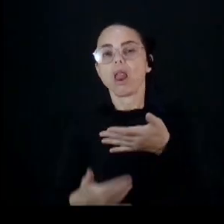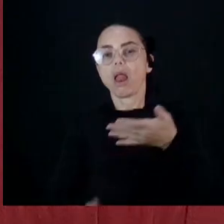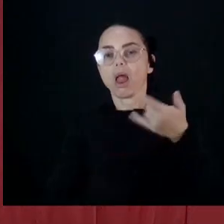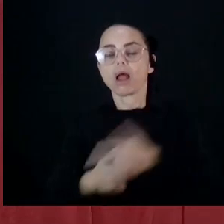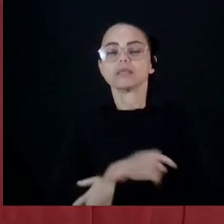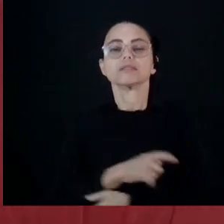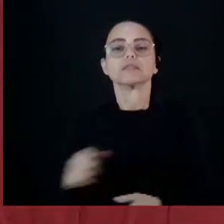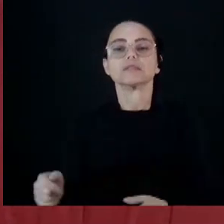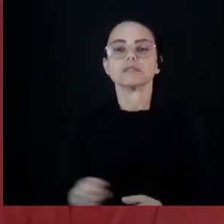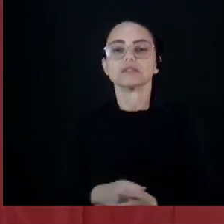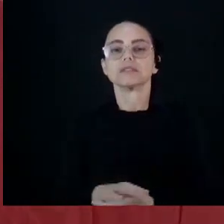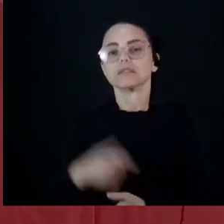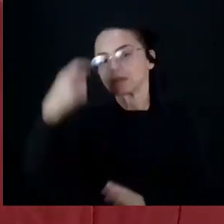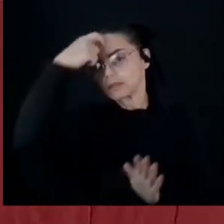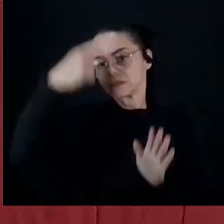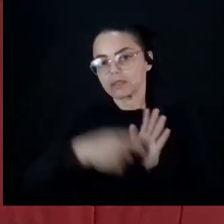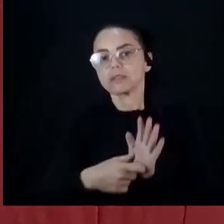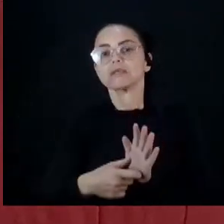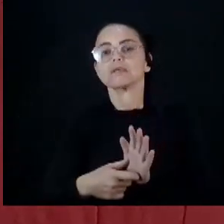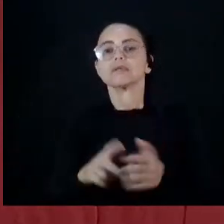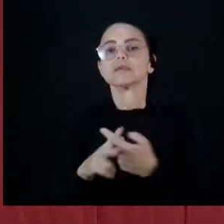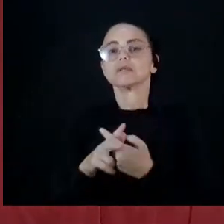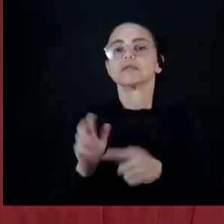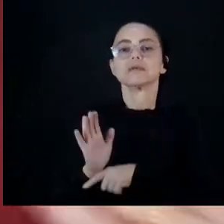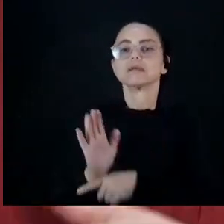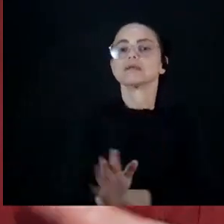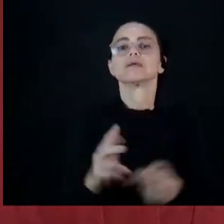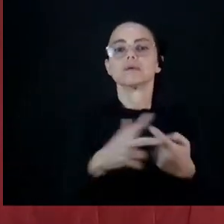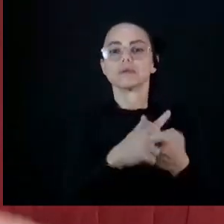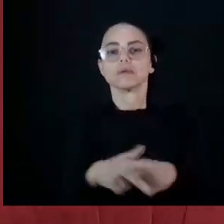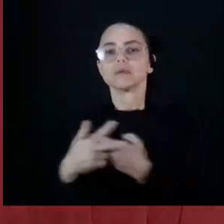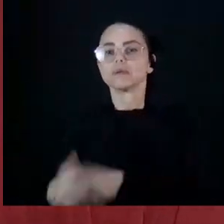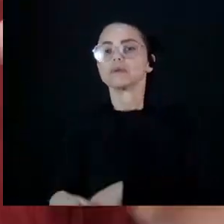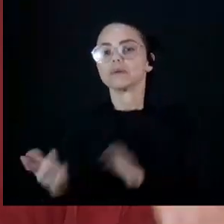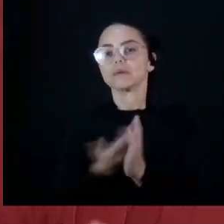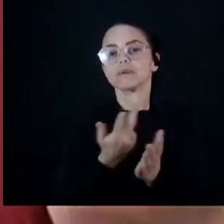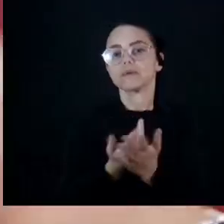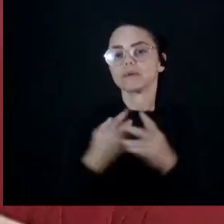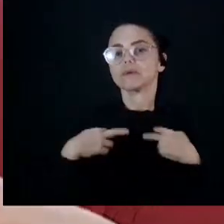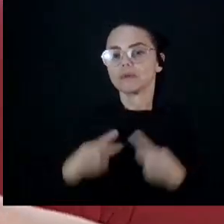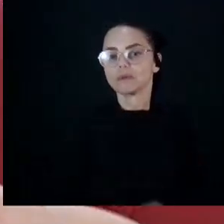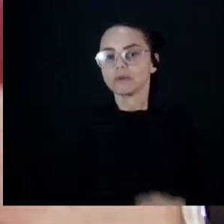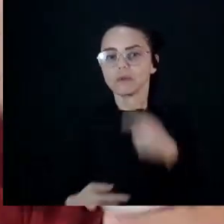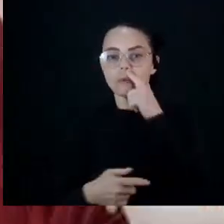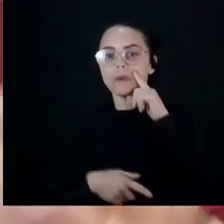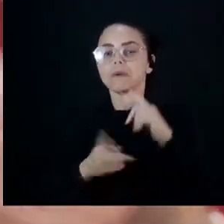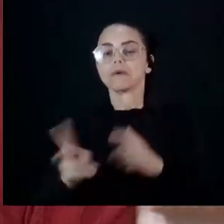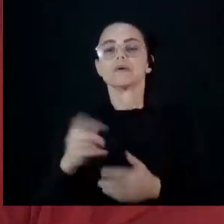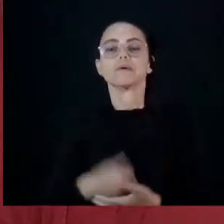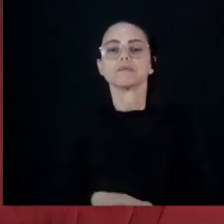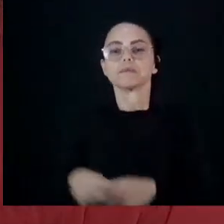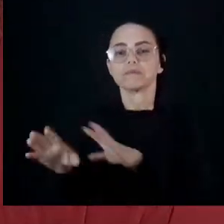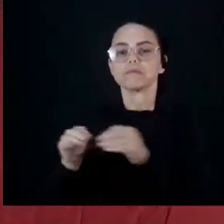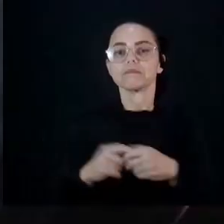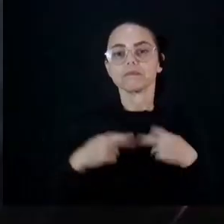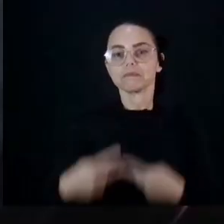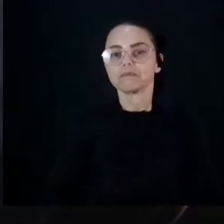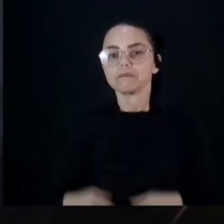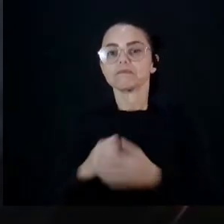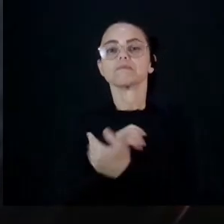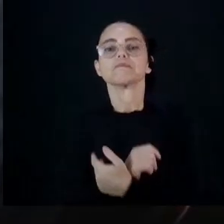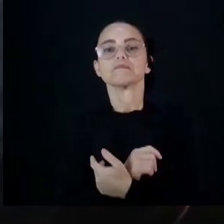IA justamente vem para ajudar nesse sentido. Nós também sempre trazemos o humano no ciclo de